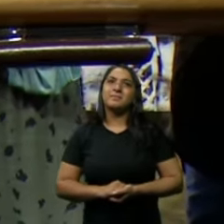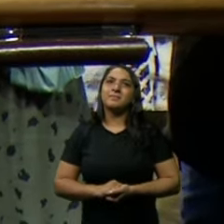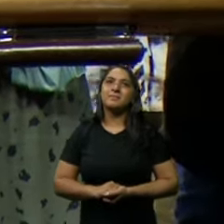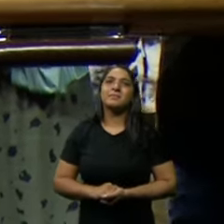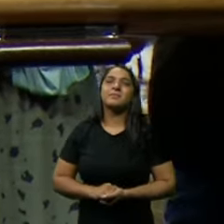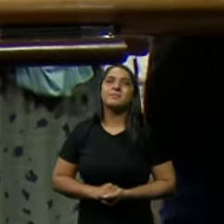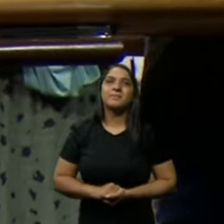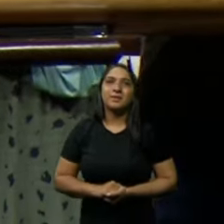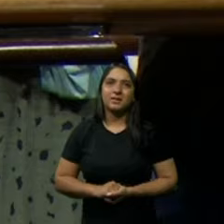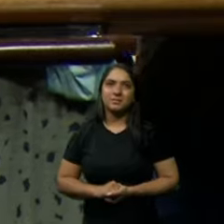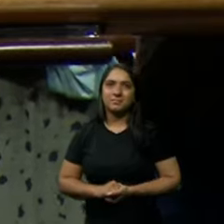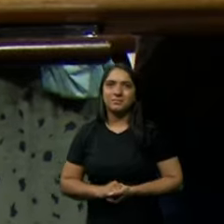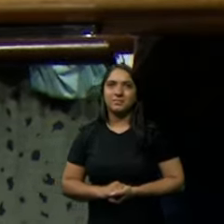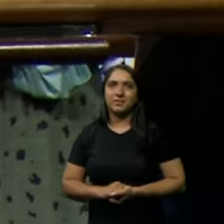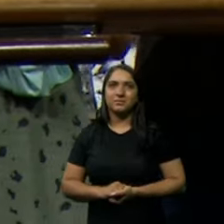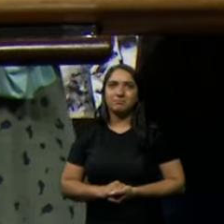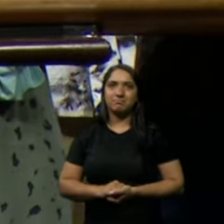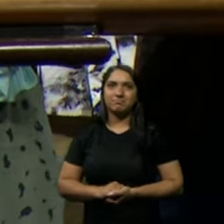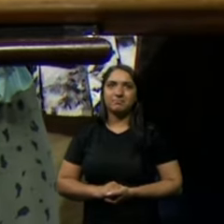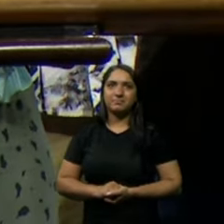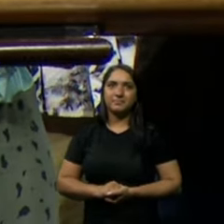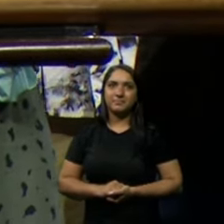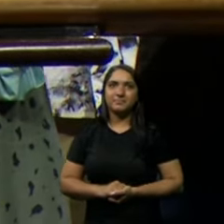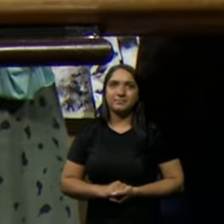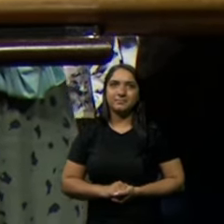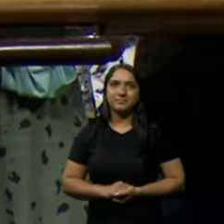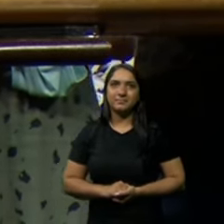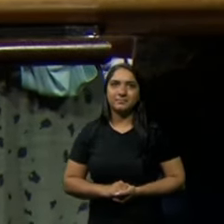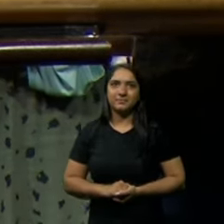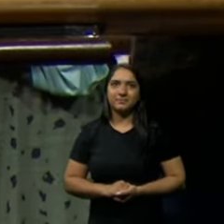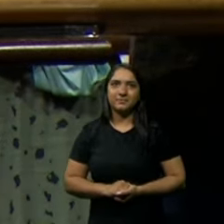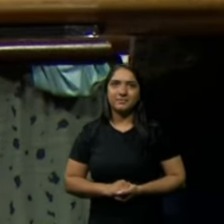Tainá casa de Roma têm delegacia